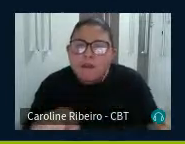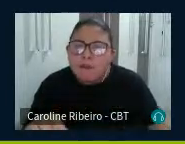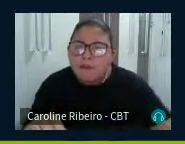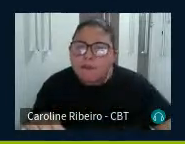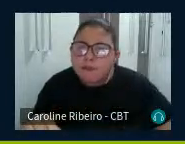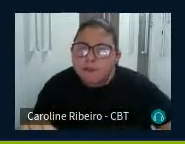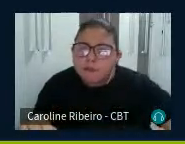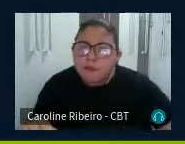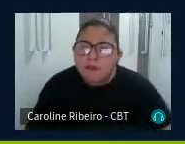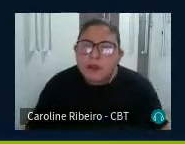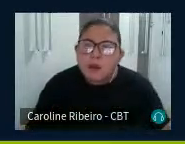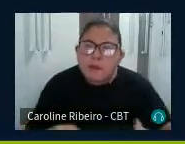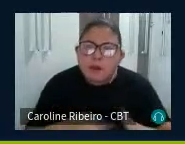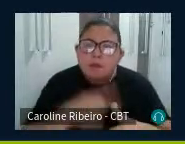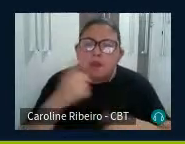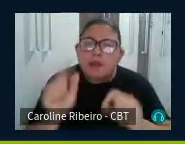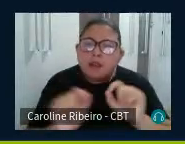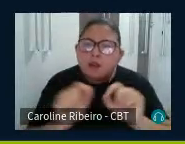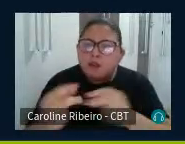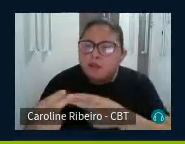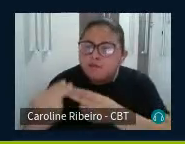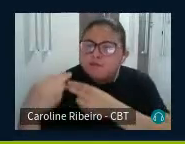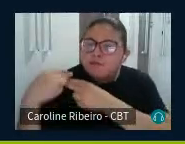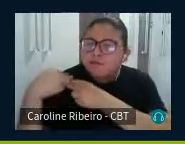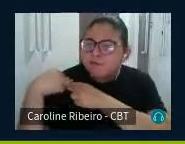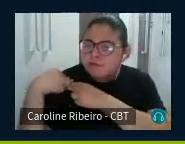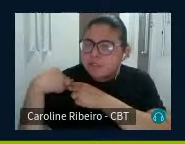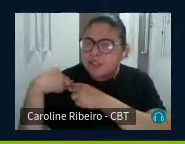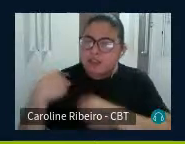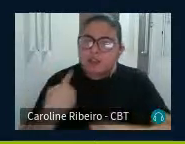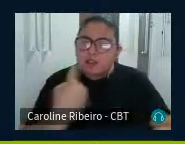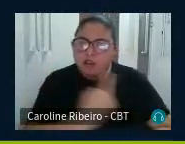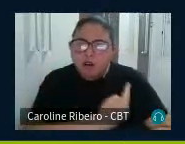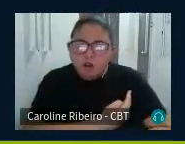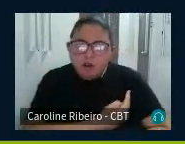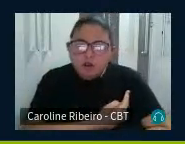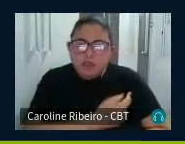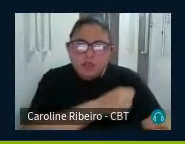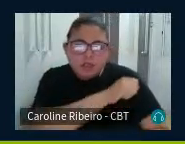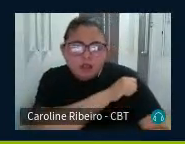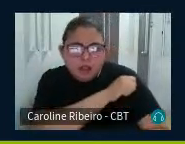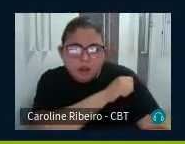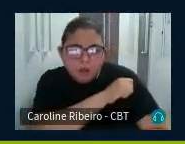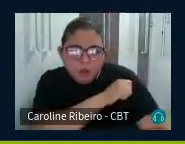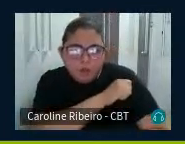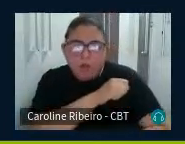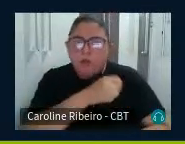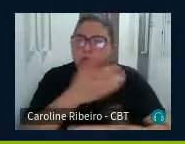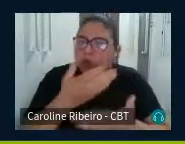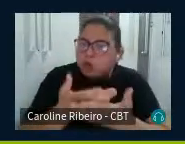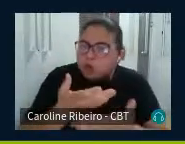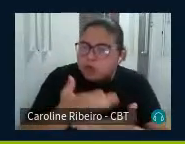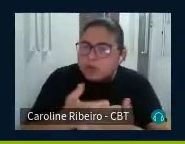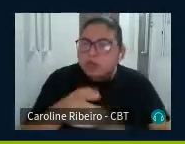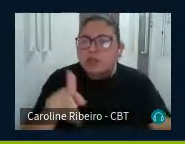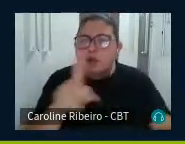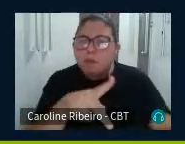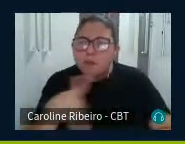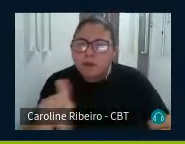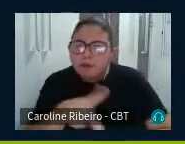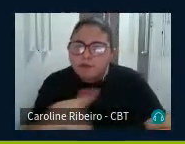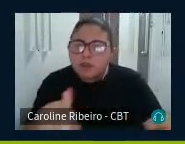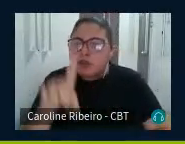no caminho dos estudantes, dos docentes e dos professores, dos